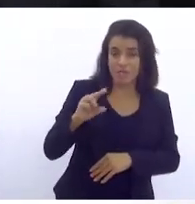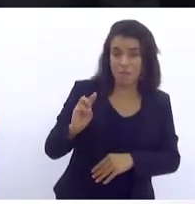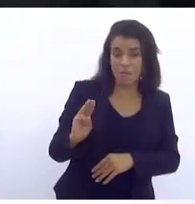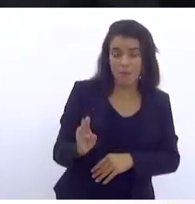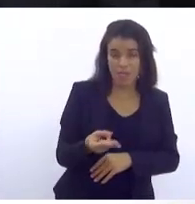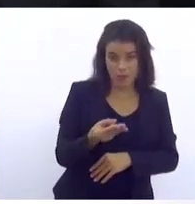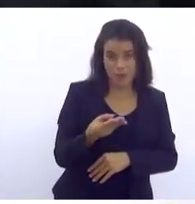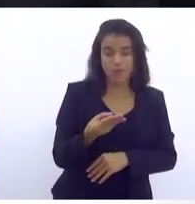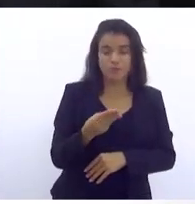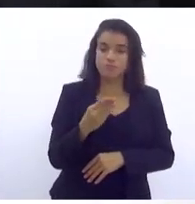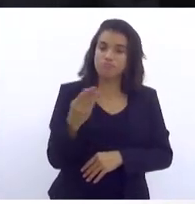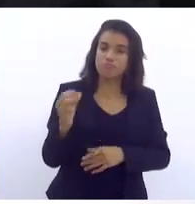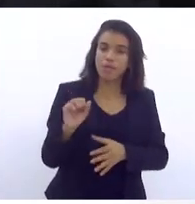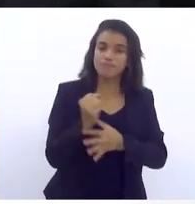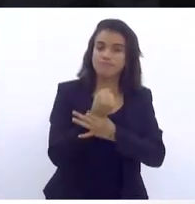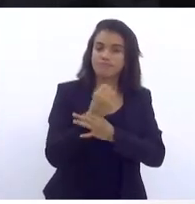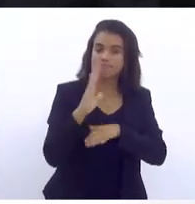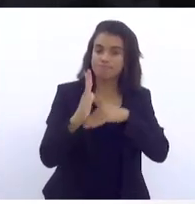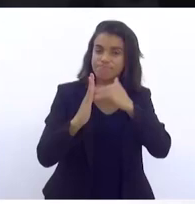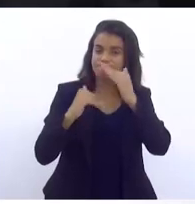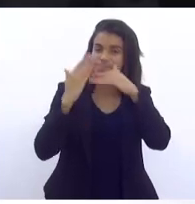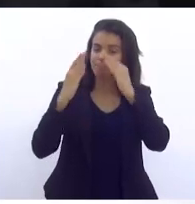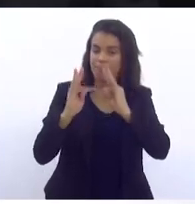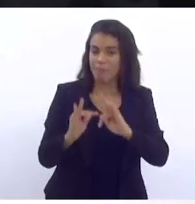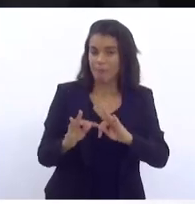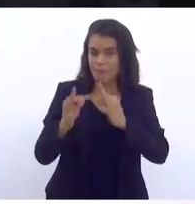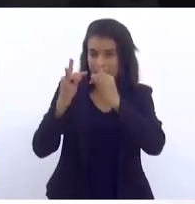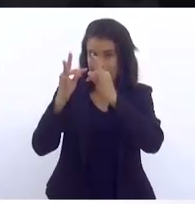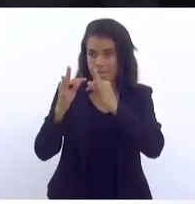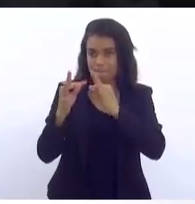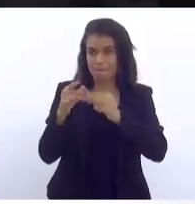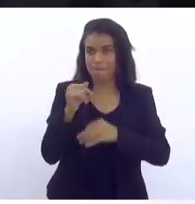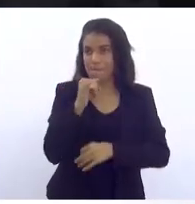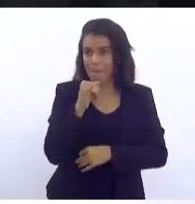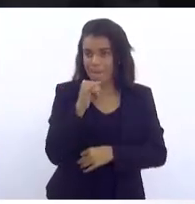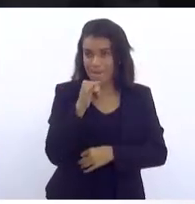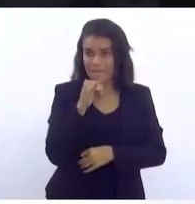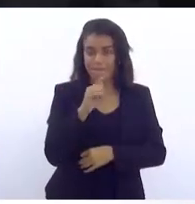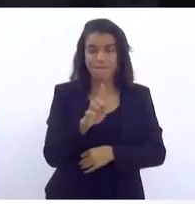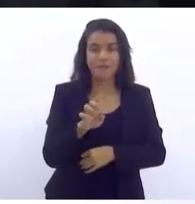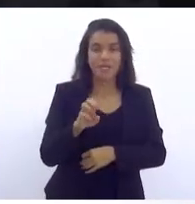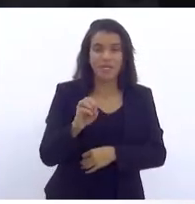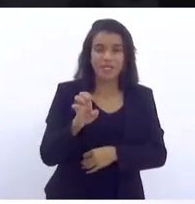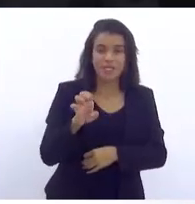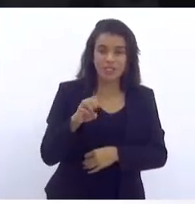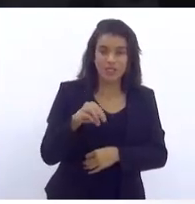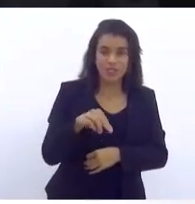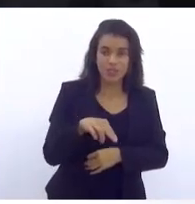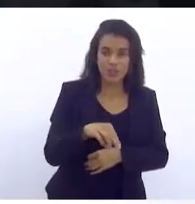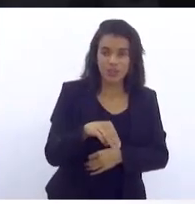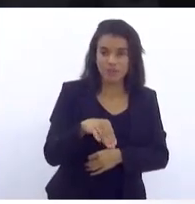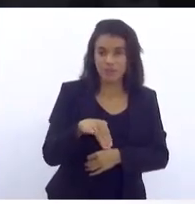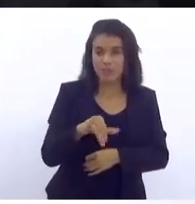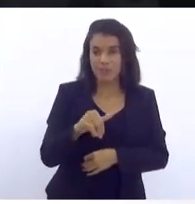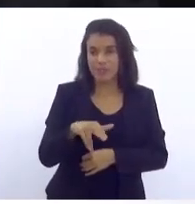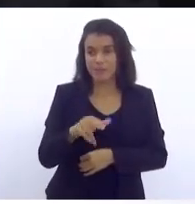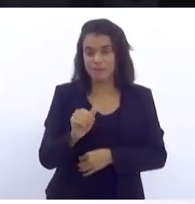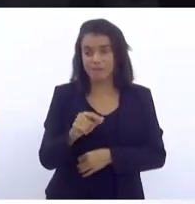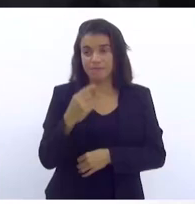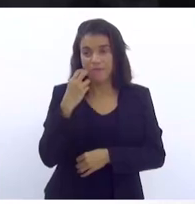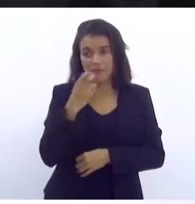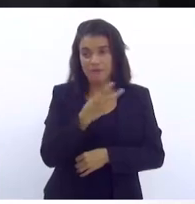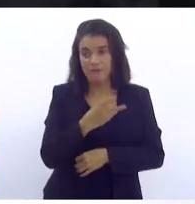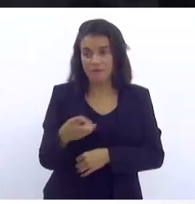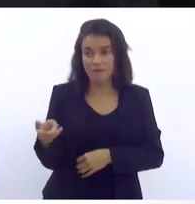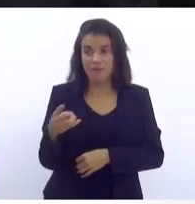garantir sua modernização e não termos problemas como o a geosmin na crise do Lameirão e podemos ver que os últimos